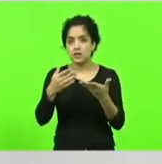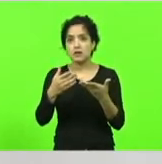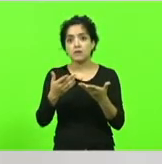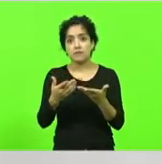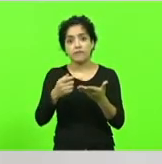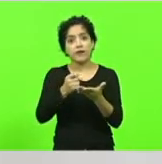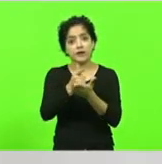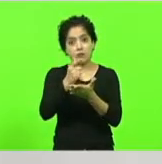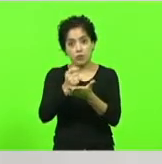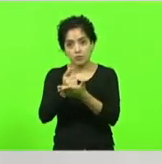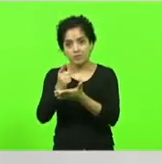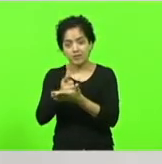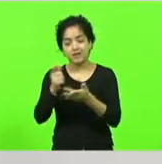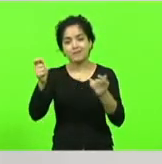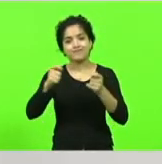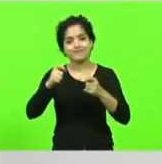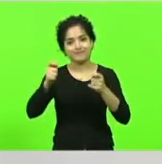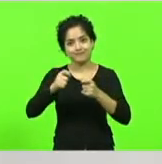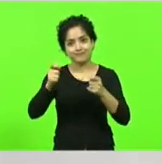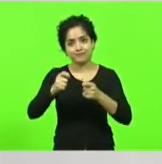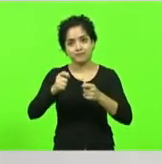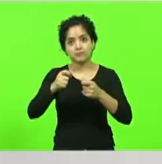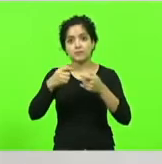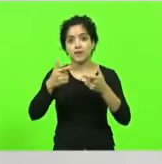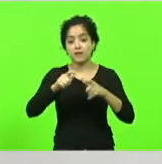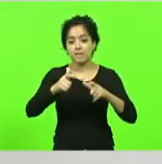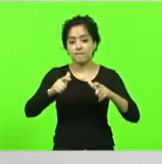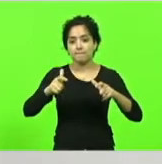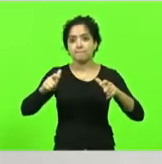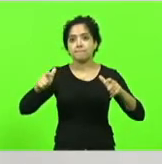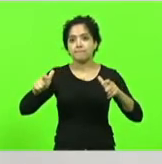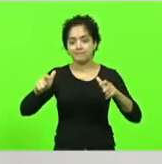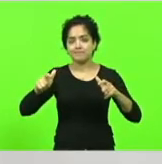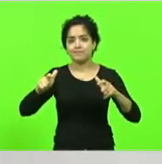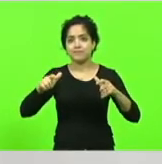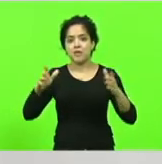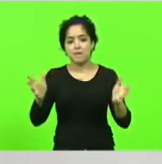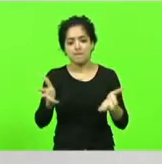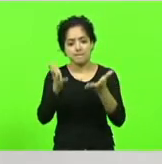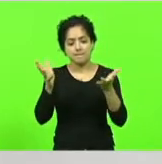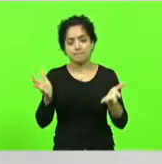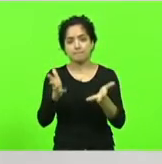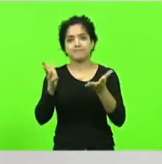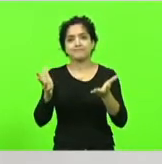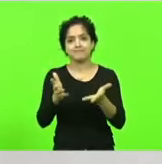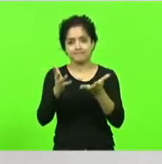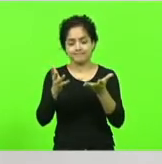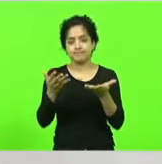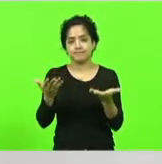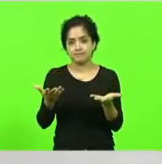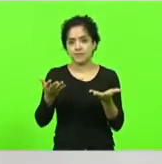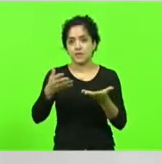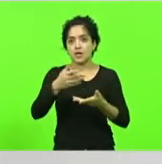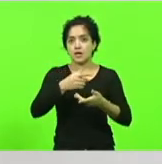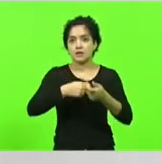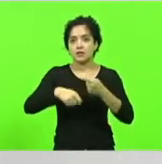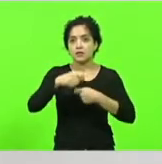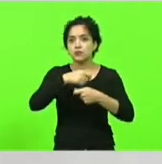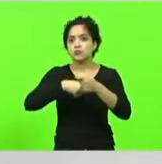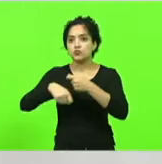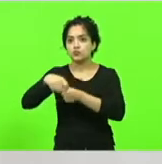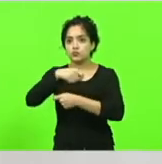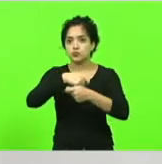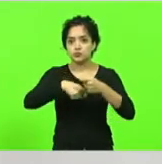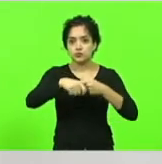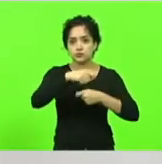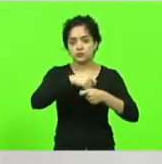mais, e esse consumo maior ele faça com que haja um incremento, uma fomentação da movimentação de